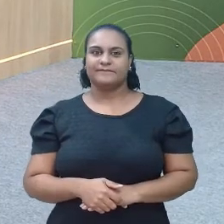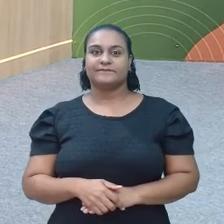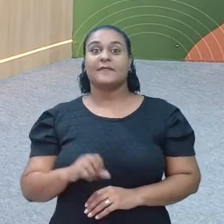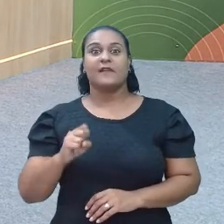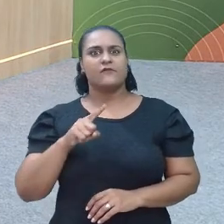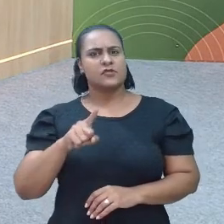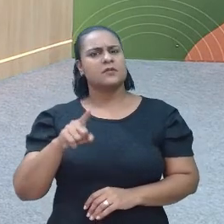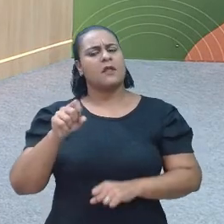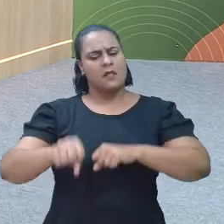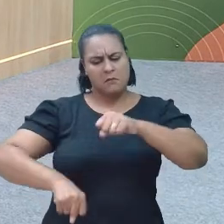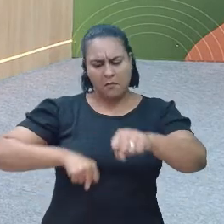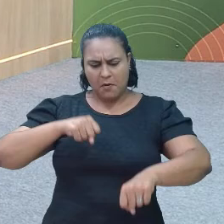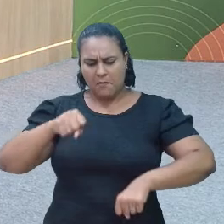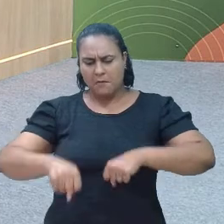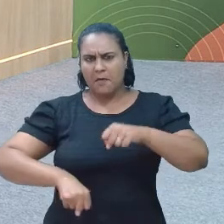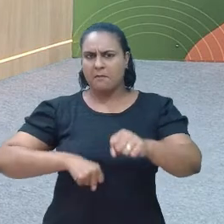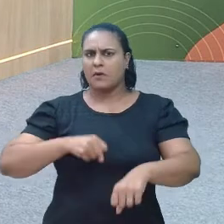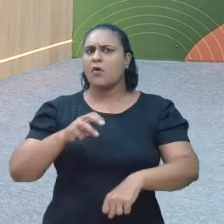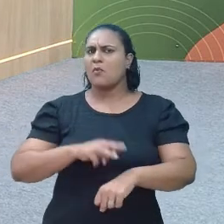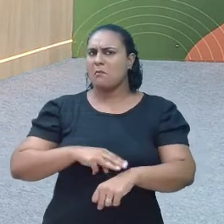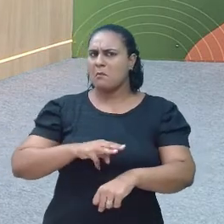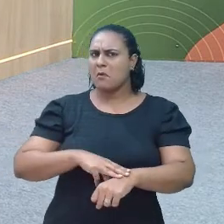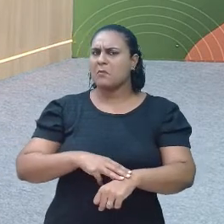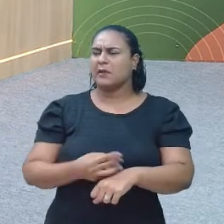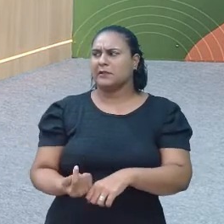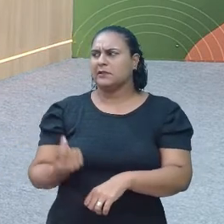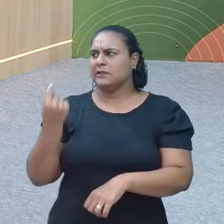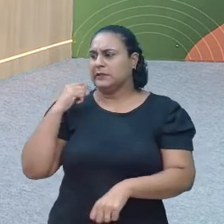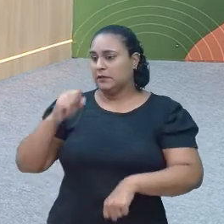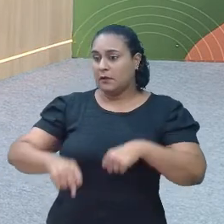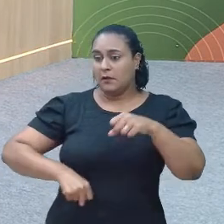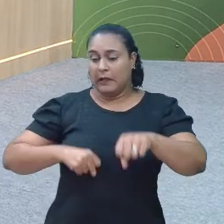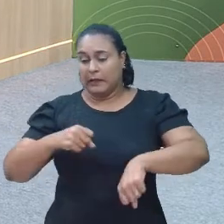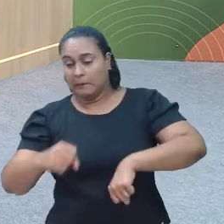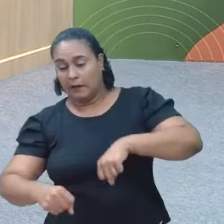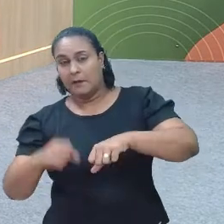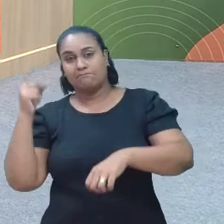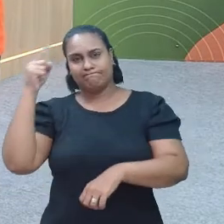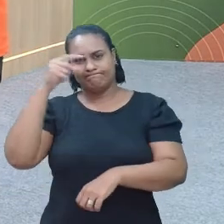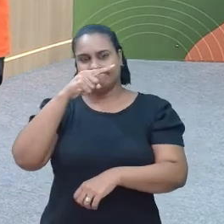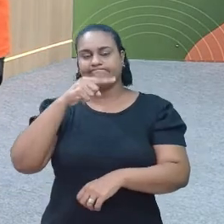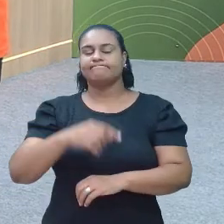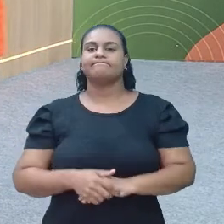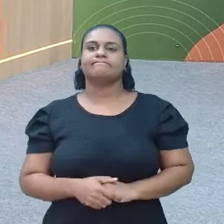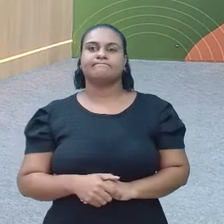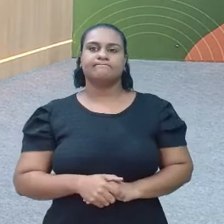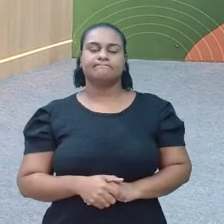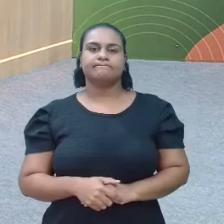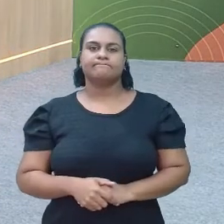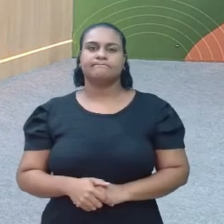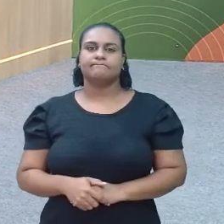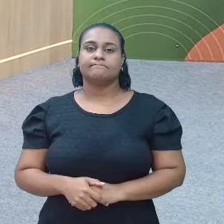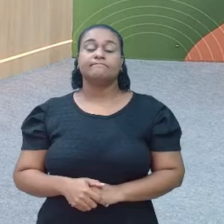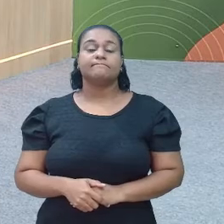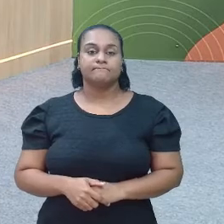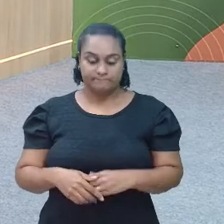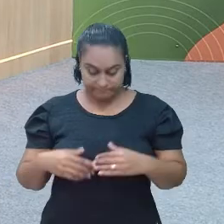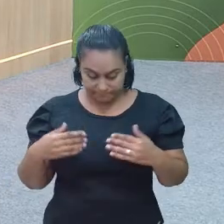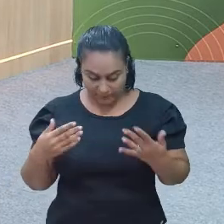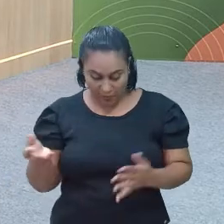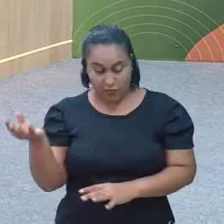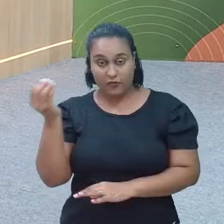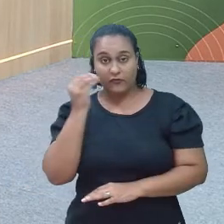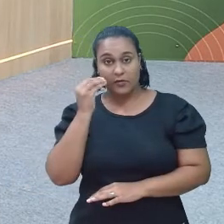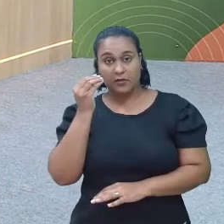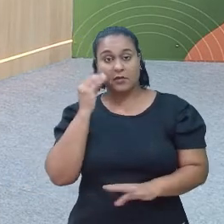andar de bicicleta que em algum momento andar de bicicleta era uma grande dificuldade, tá certo? Então veja, quando a gente vai